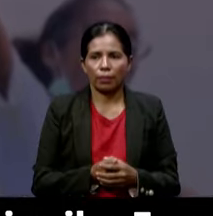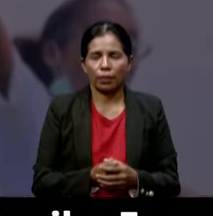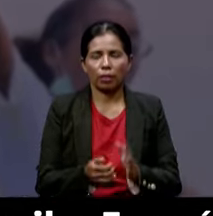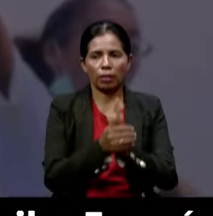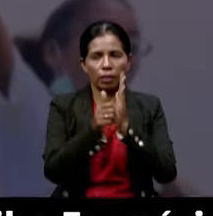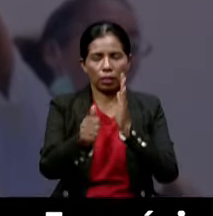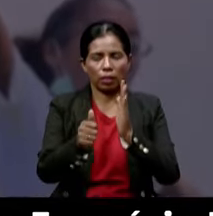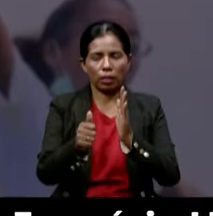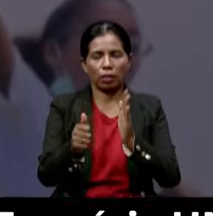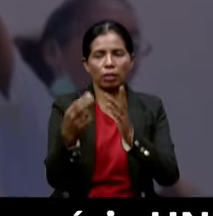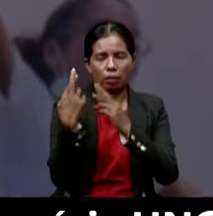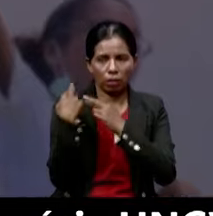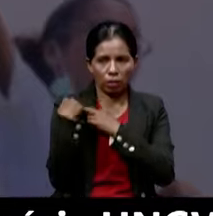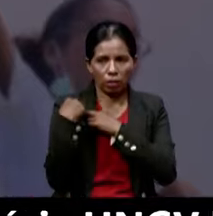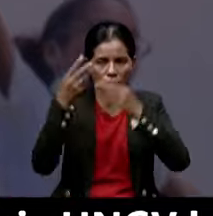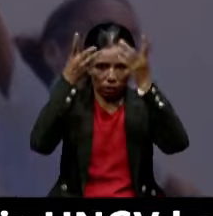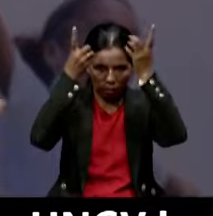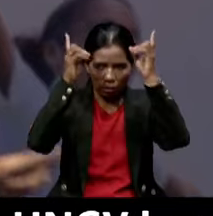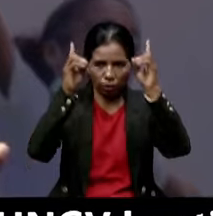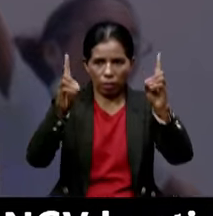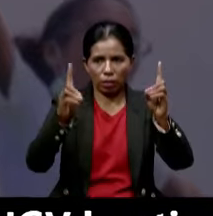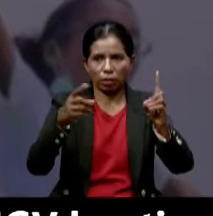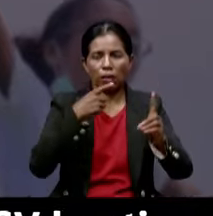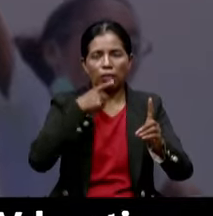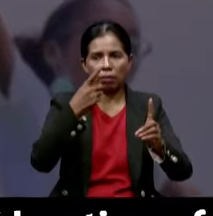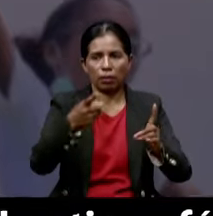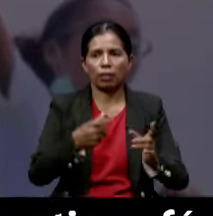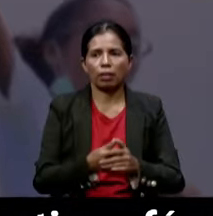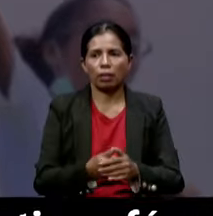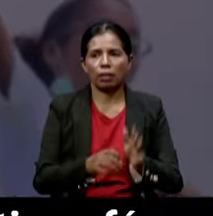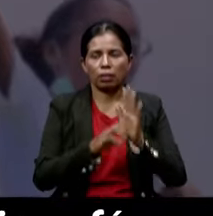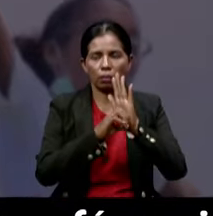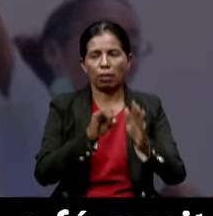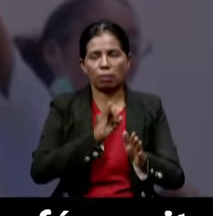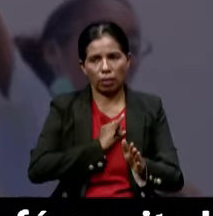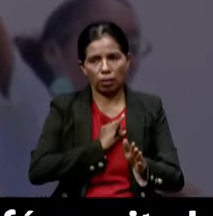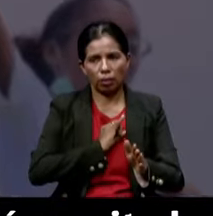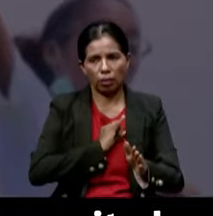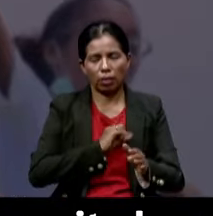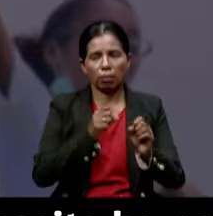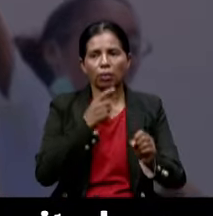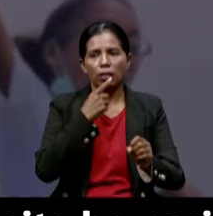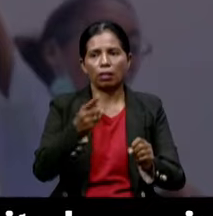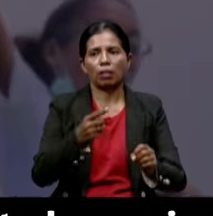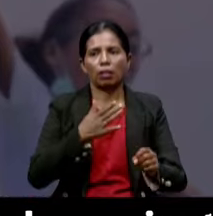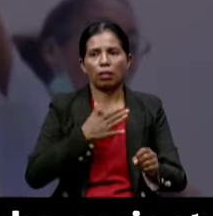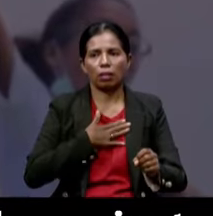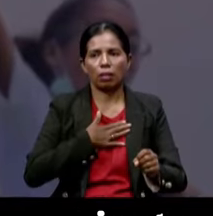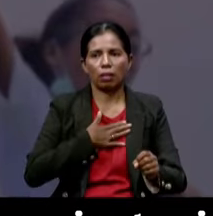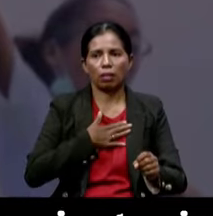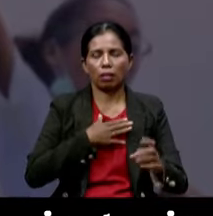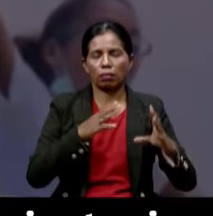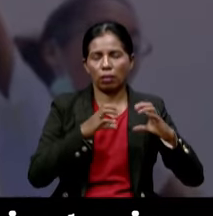habilidade no poder para foti decisão aso in barba menciona izia ko sa hau hau bele hatete ba hami